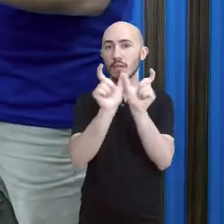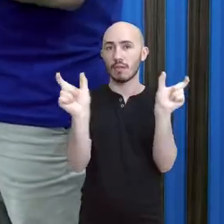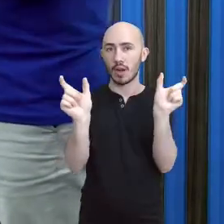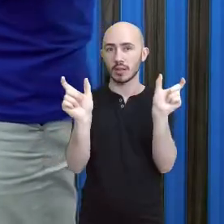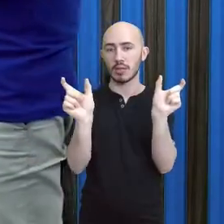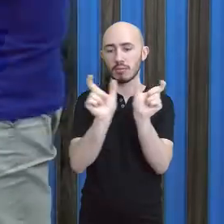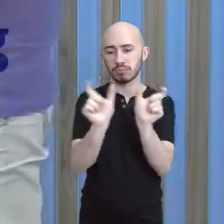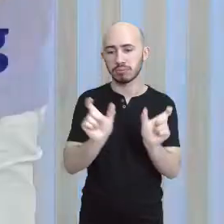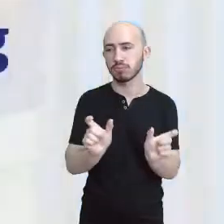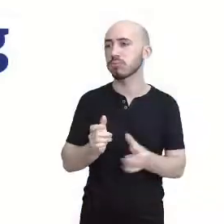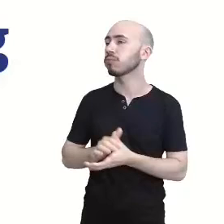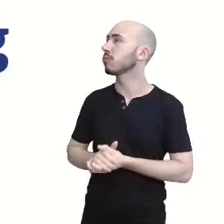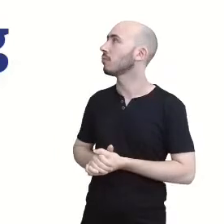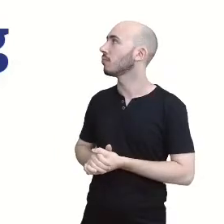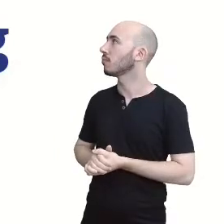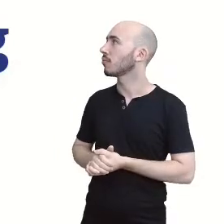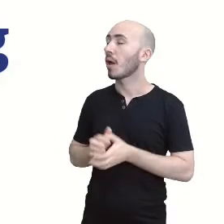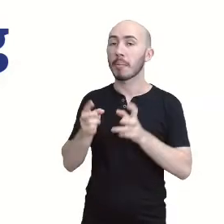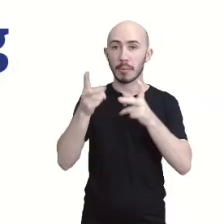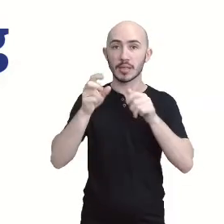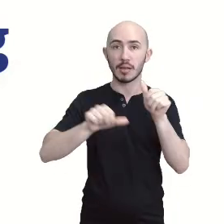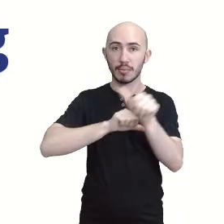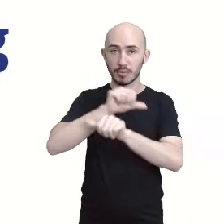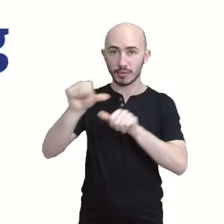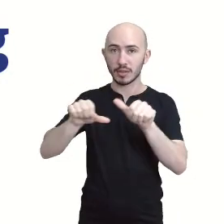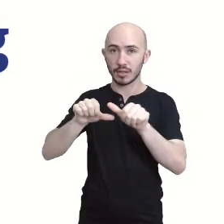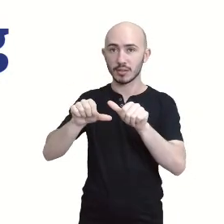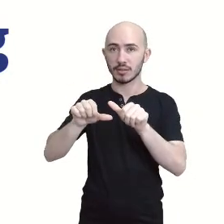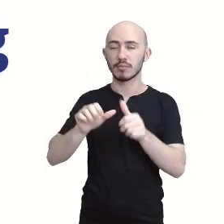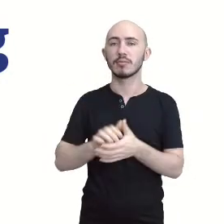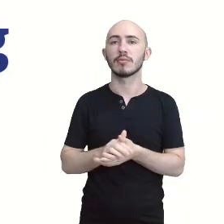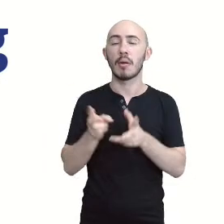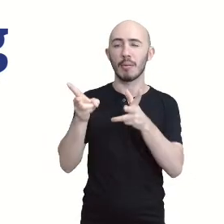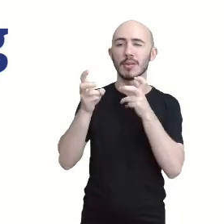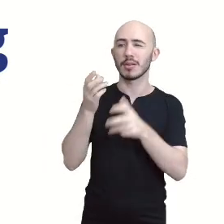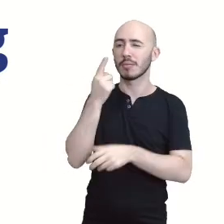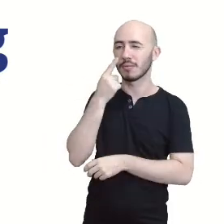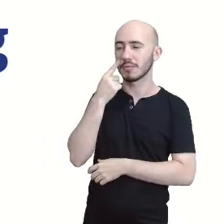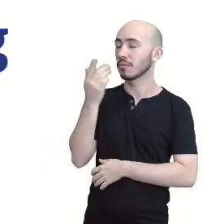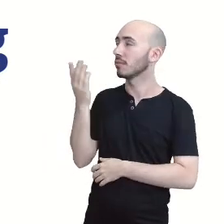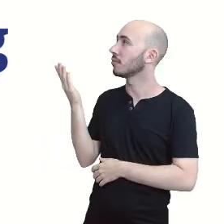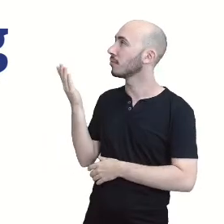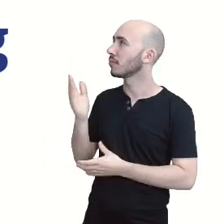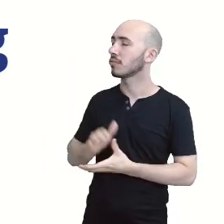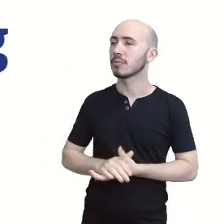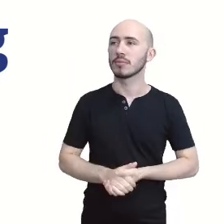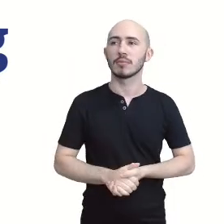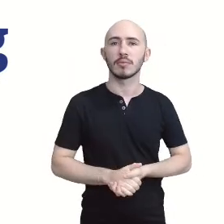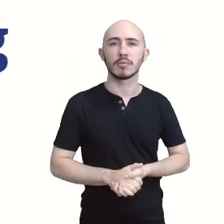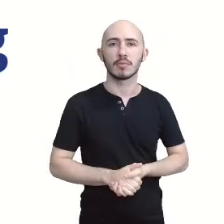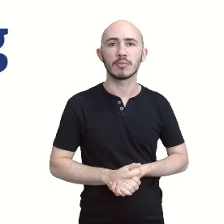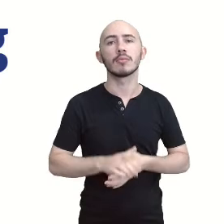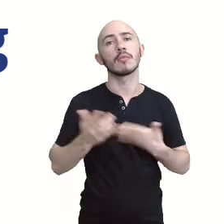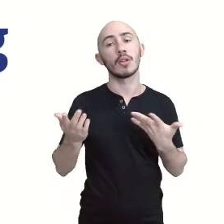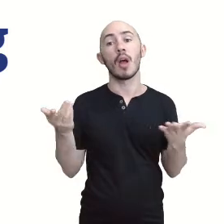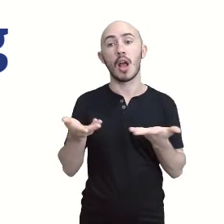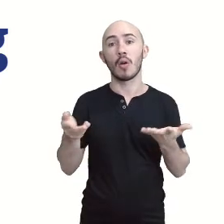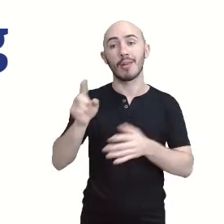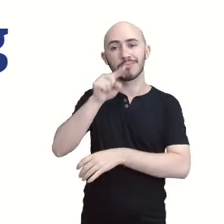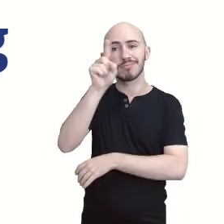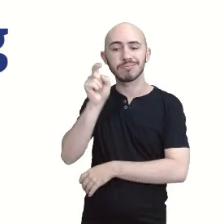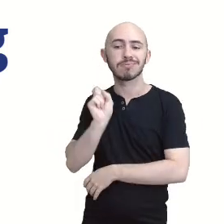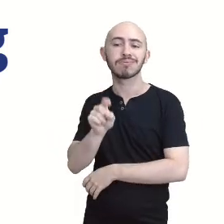Is he talking? Percebe a mudança? Ó, he is talking, estou afirmando. Is he talking? Estou interrogando, tá